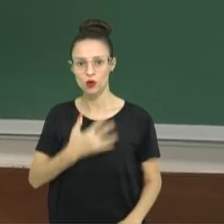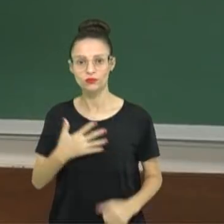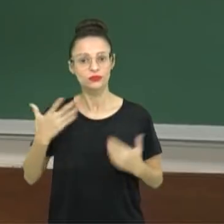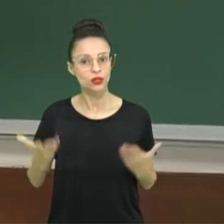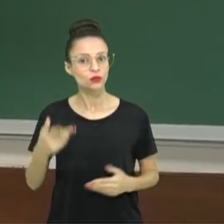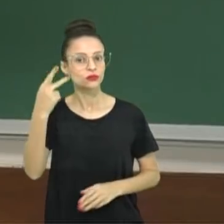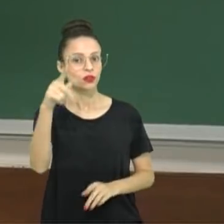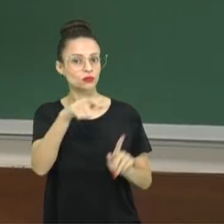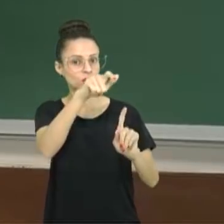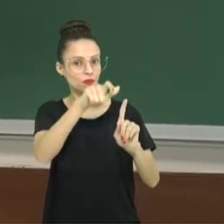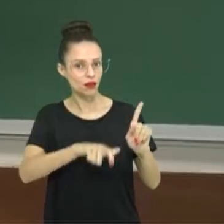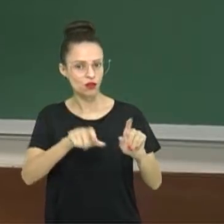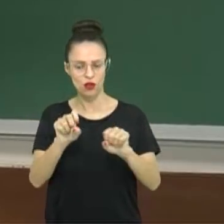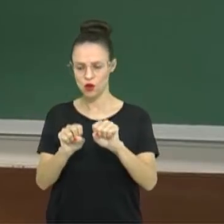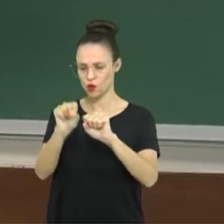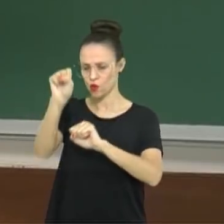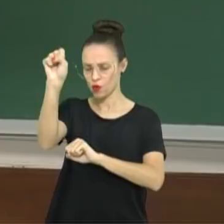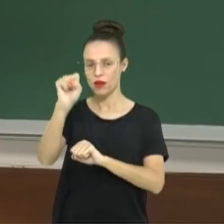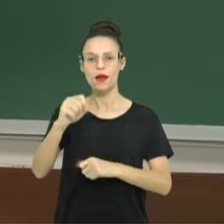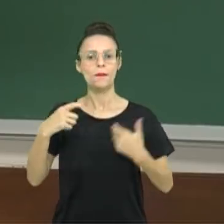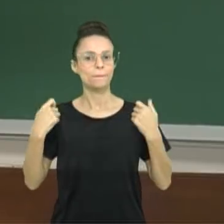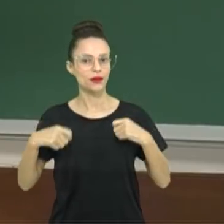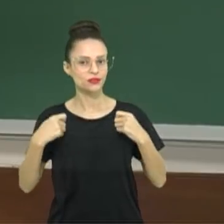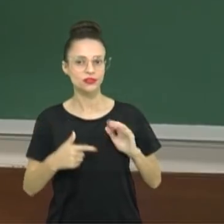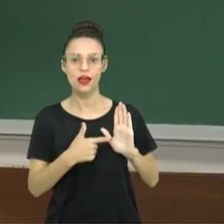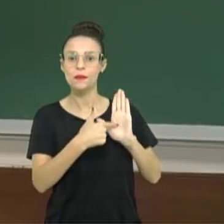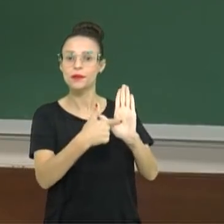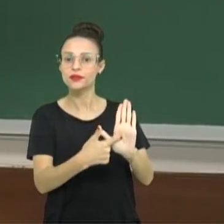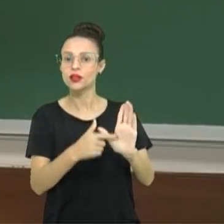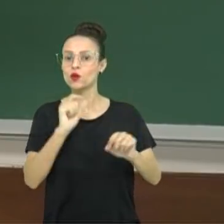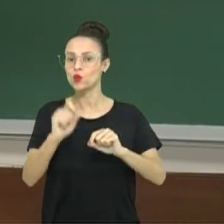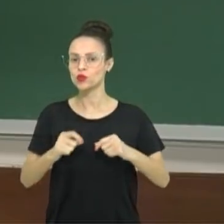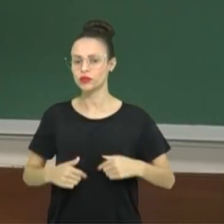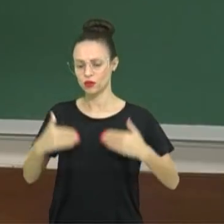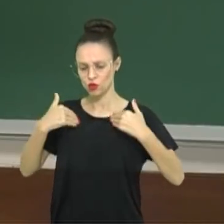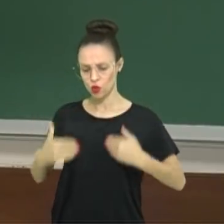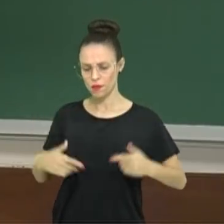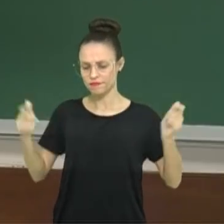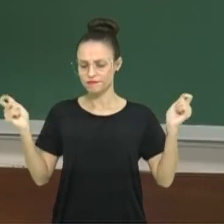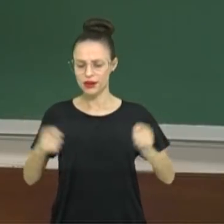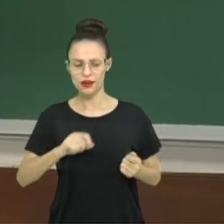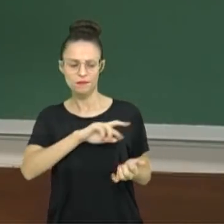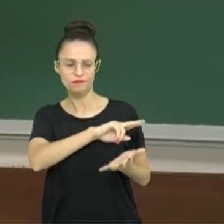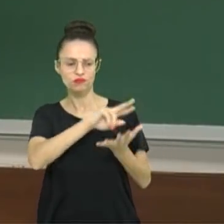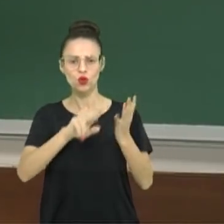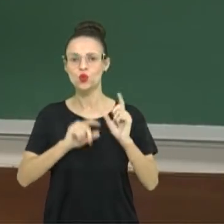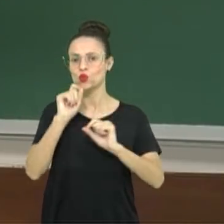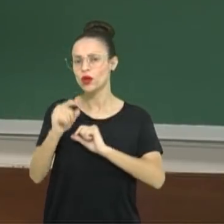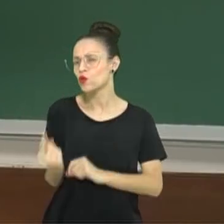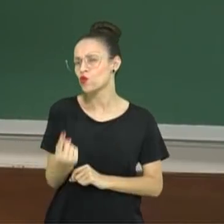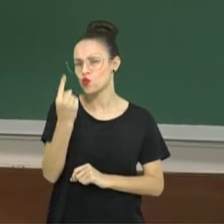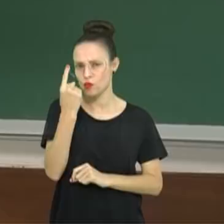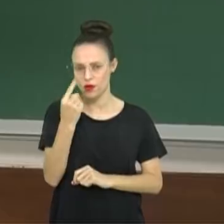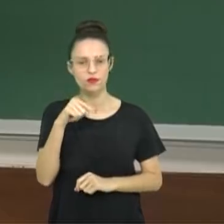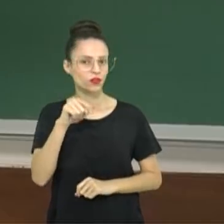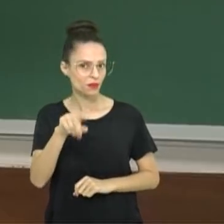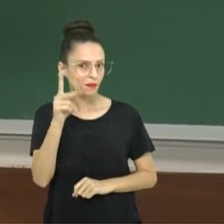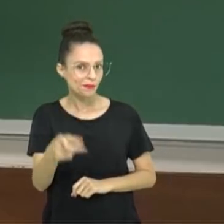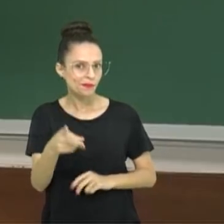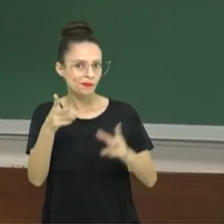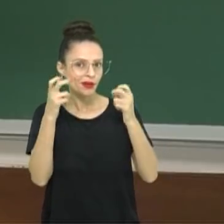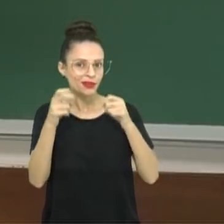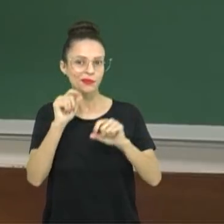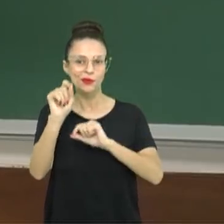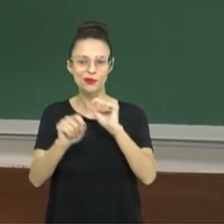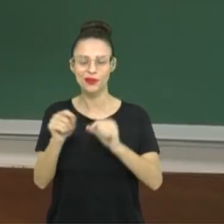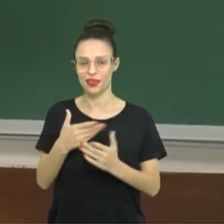personagem, o seu super-herói, ele precisa apresentar uma habilidade física, né? Você já percebeu que quando vocês vão